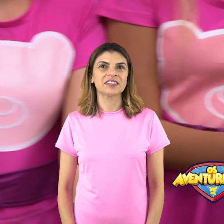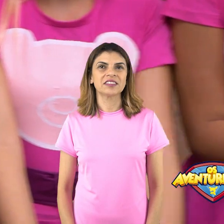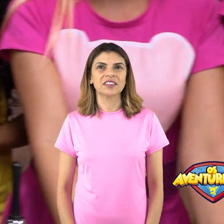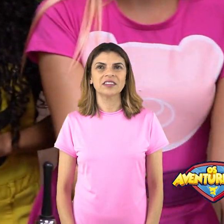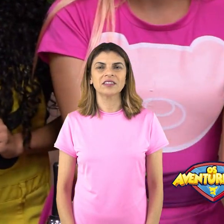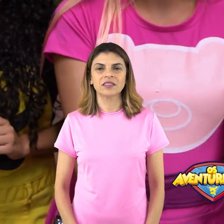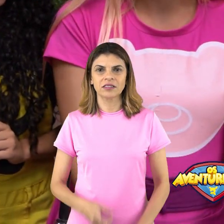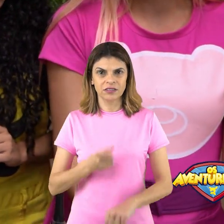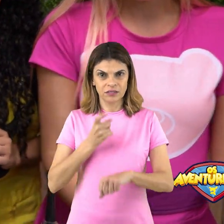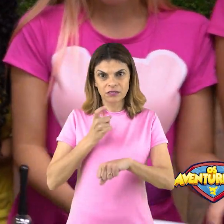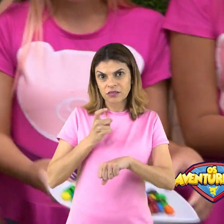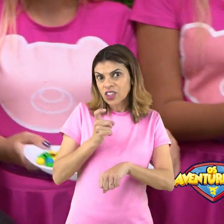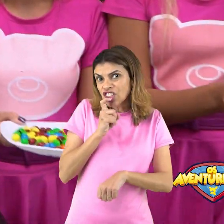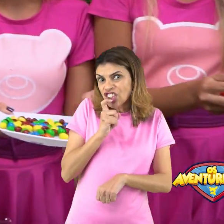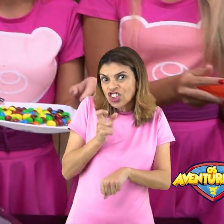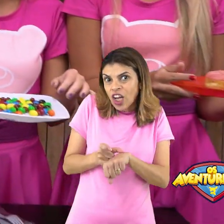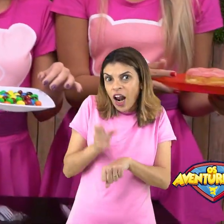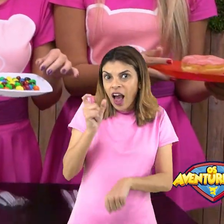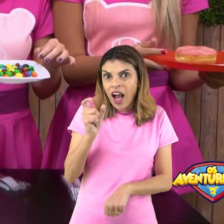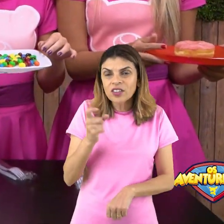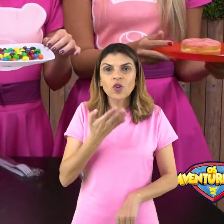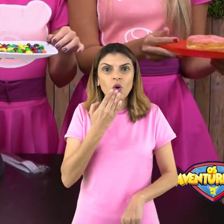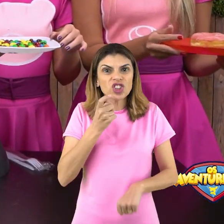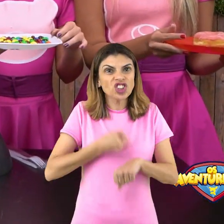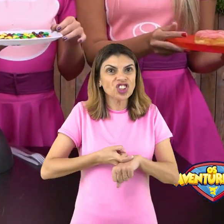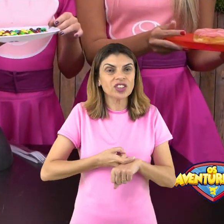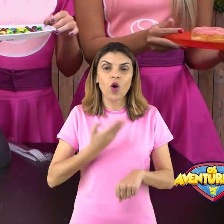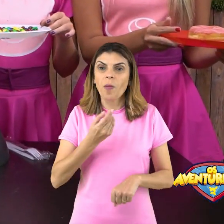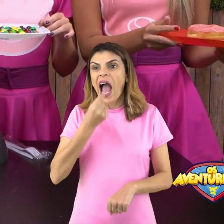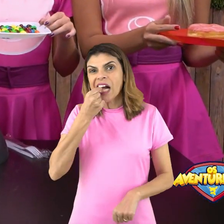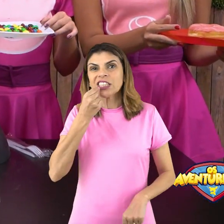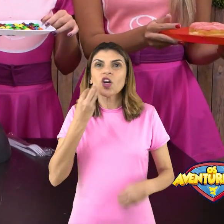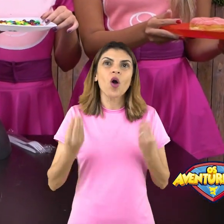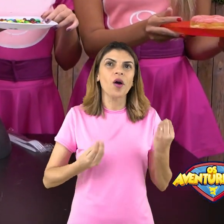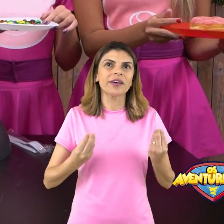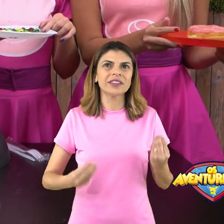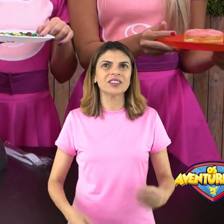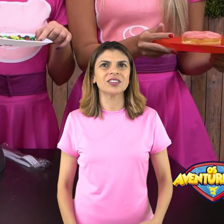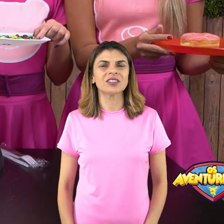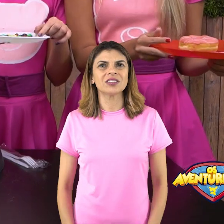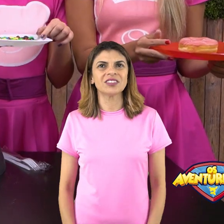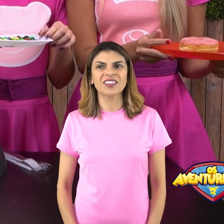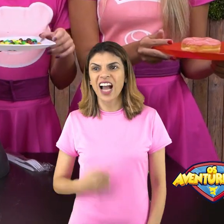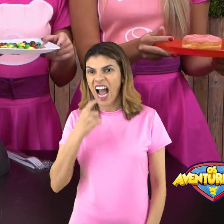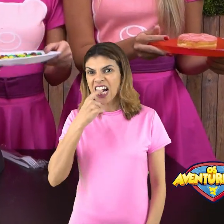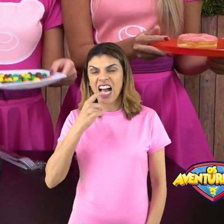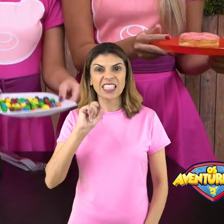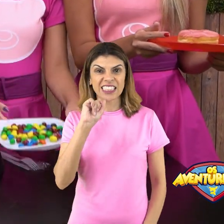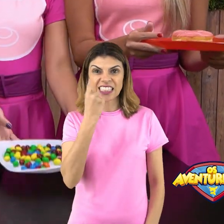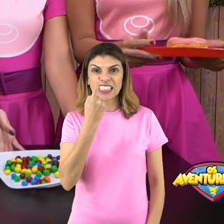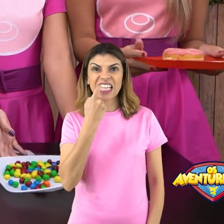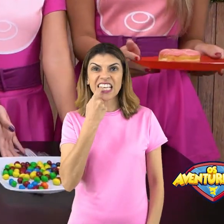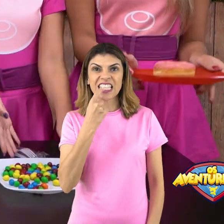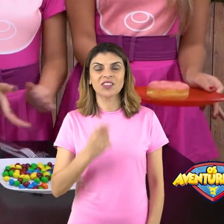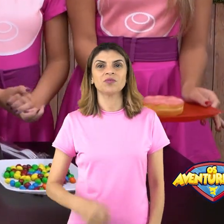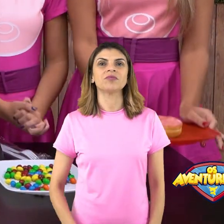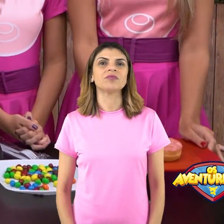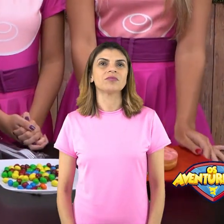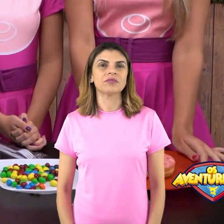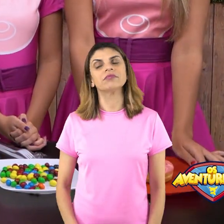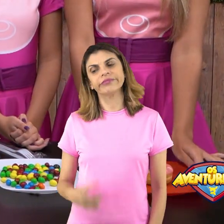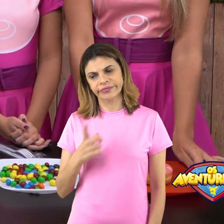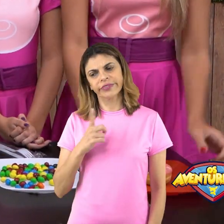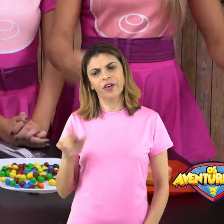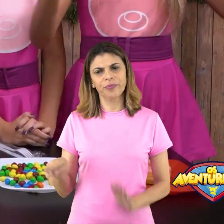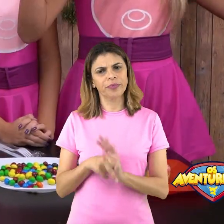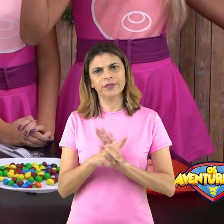Congelado? Tá congelado, tá congelado. Como é que você vai mastigar um M&M congelado? Mas será que eu vou quebrar meu dente? Não, não quebra o dente, não. Vocês têm a força,